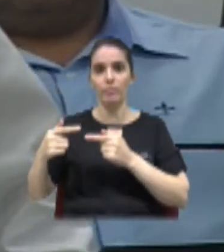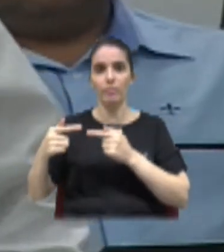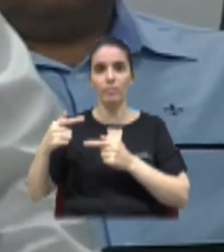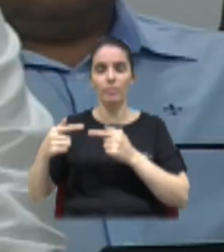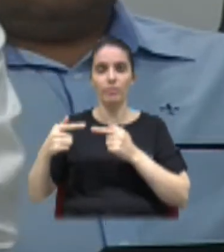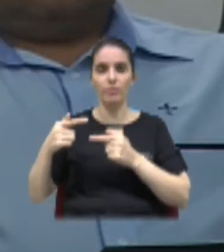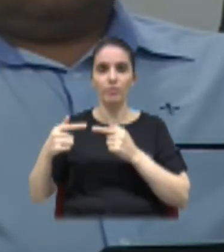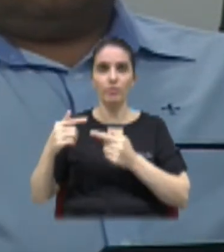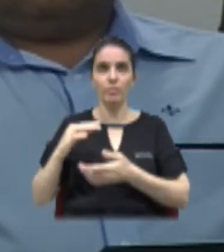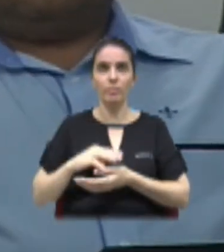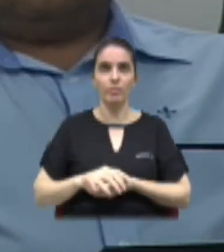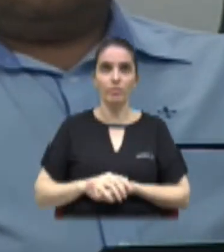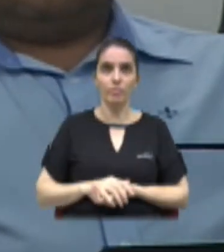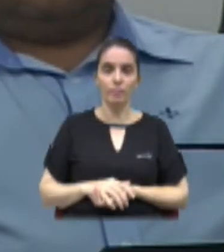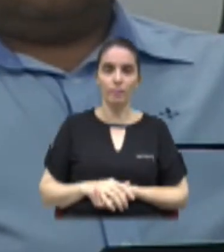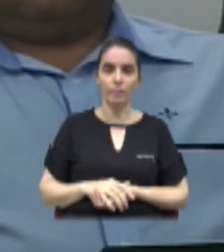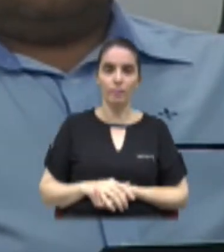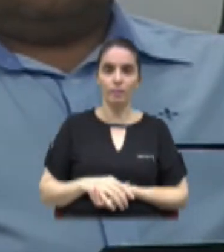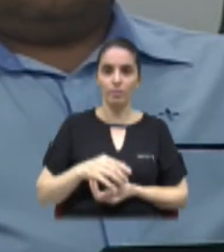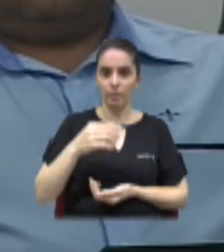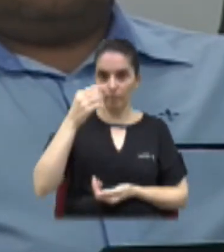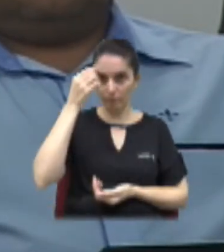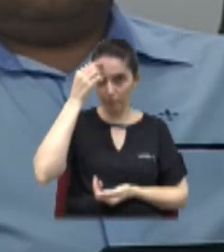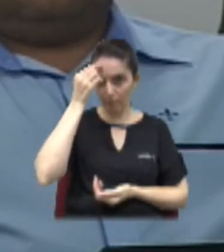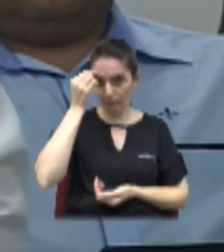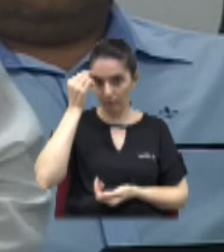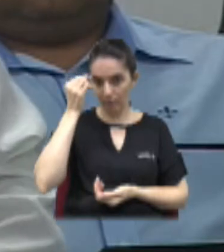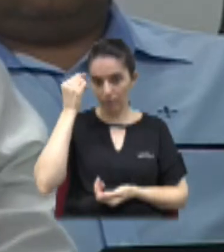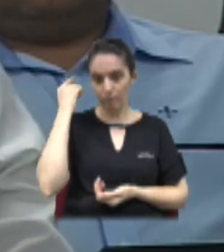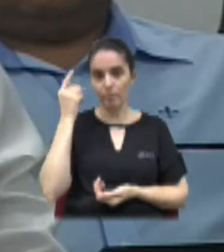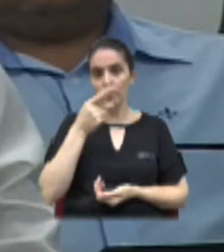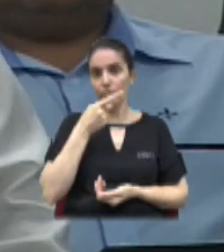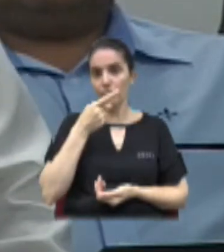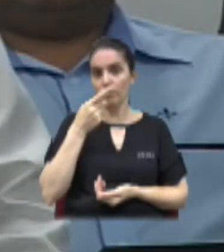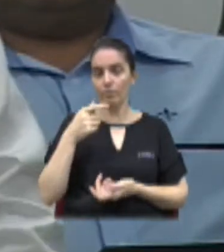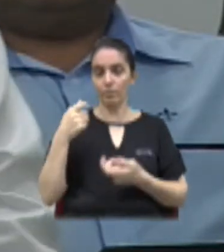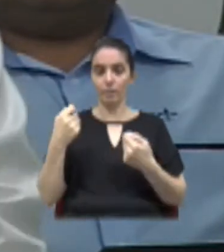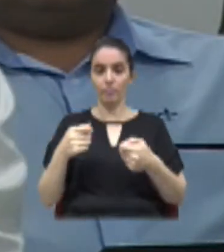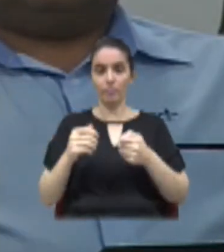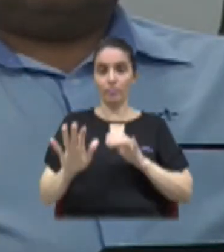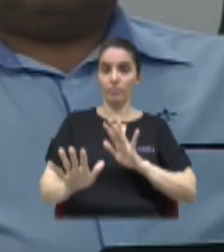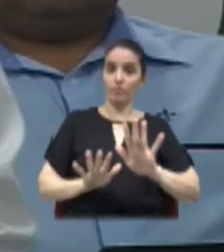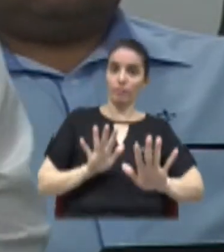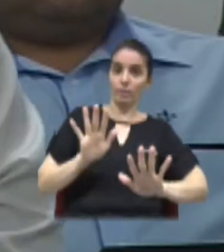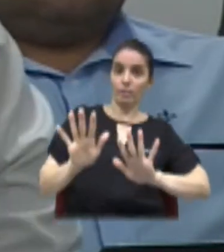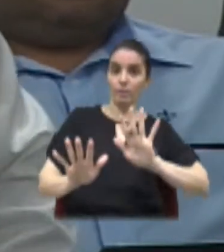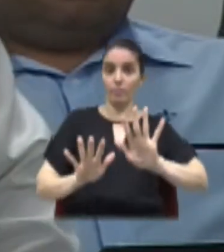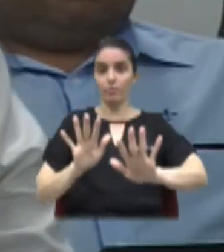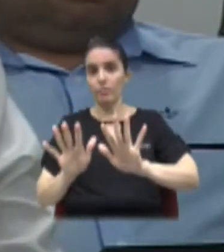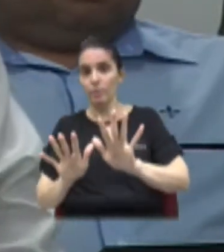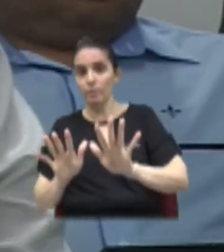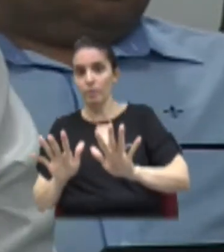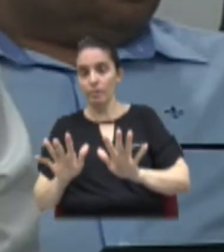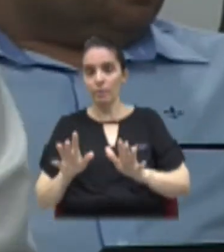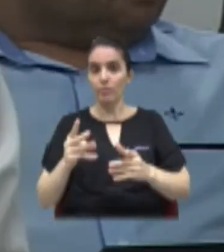que precisa seja beneficiado. Eu voto a favor do seu projeto e tenho certeza que a